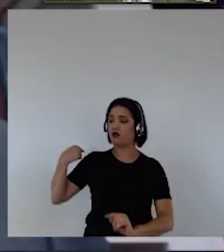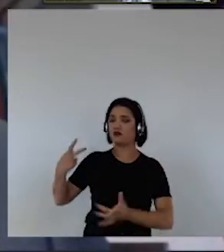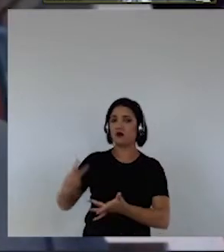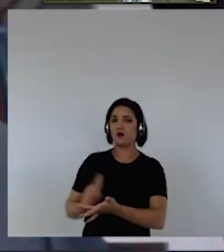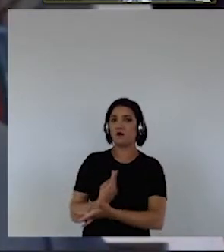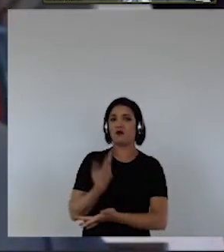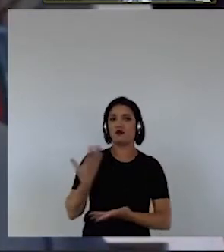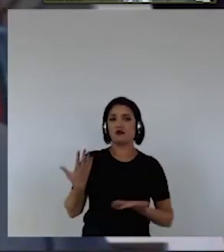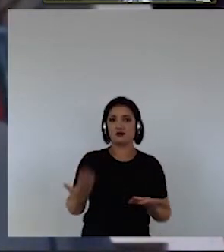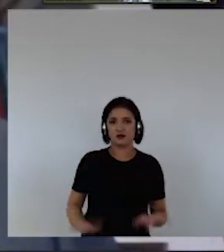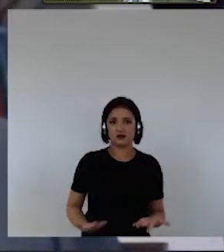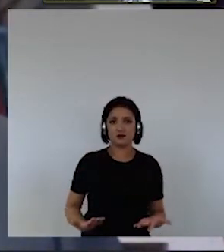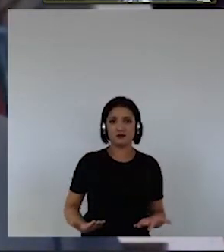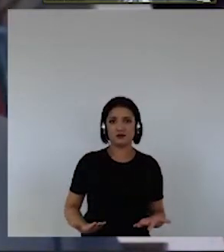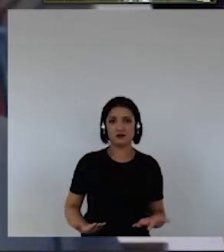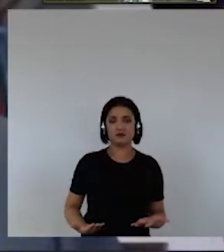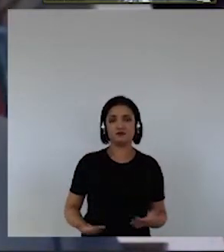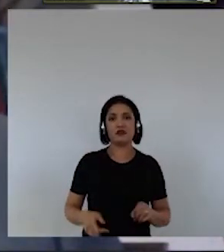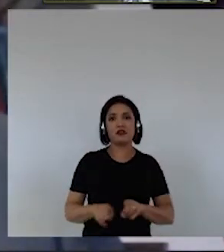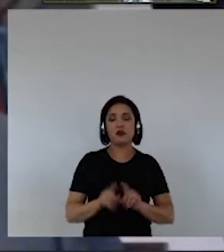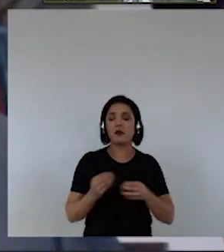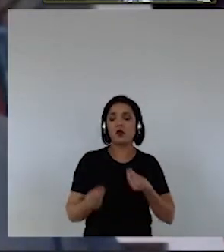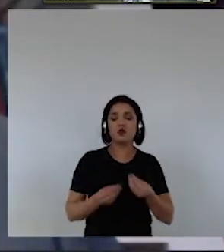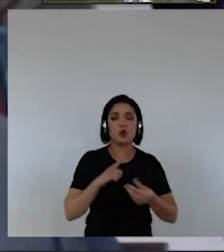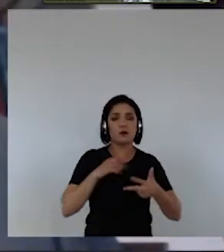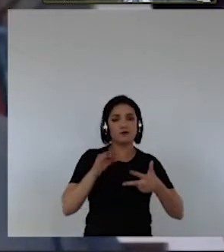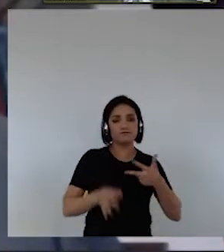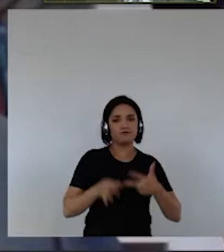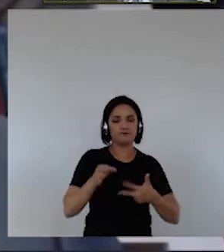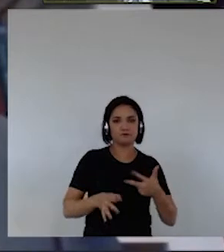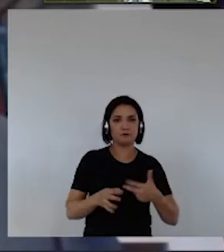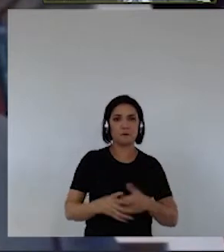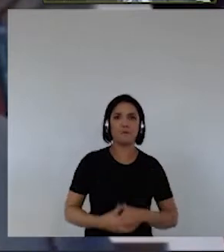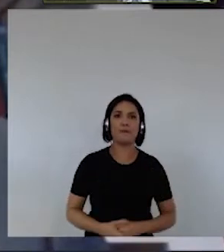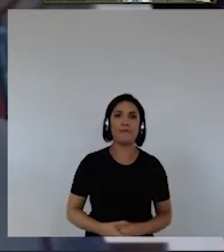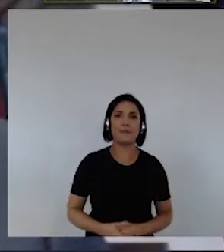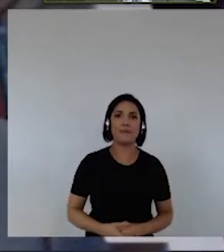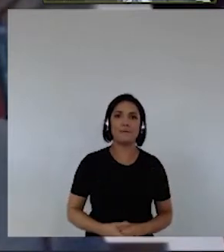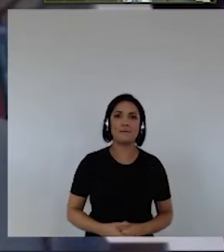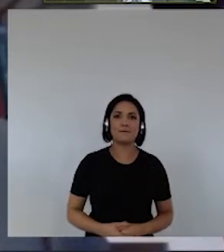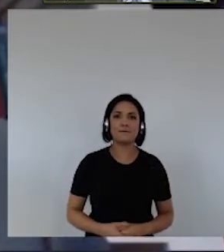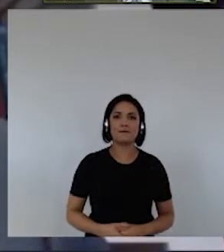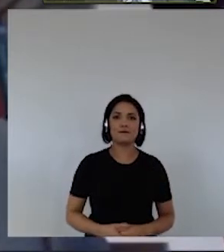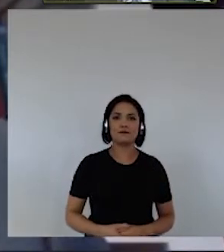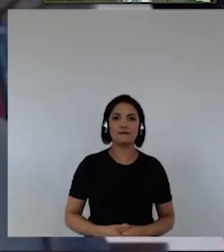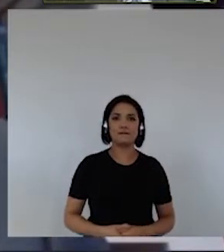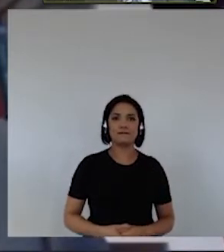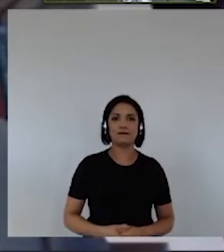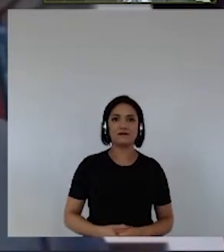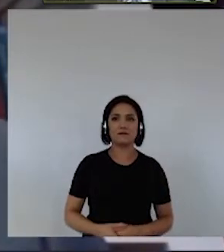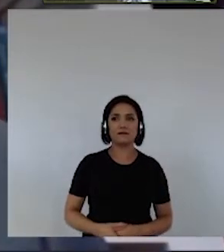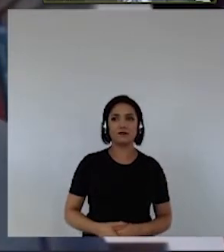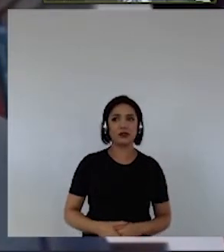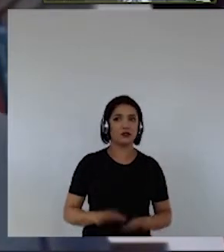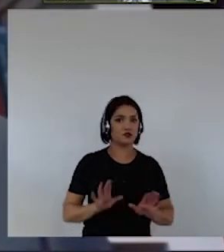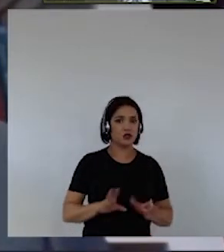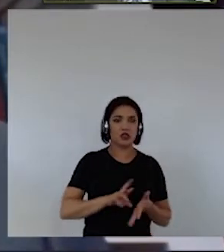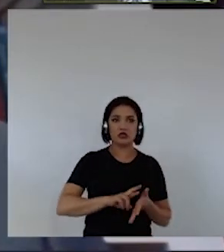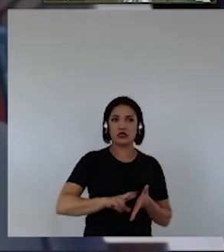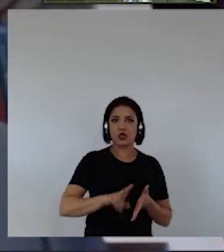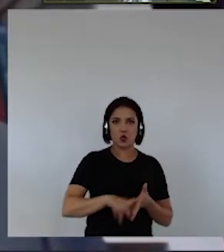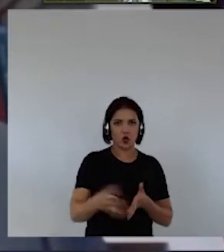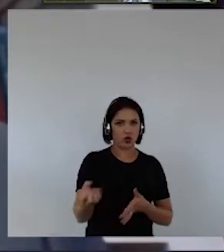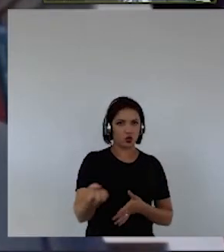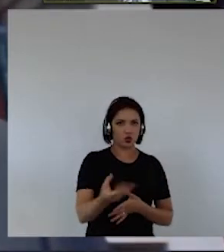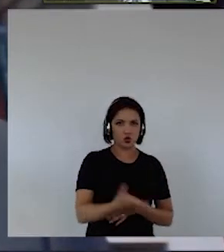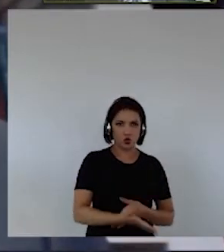dada pelo Poder Judiciário. A arbitragem não é um instituto recente, né? Se for pegar,